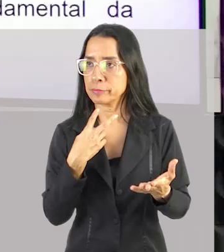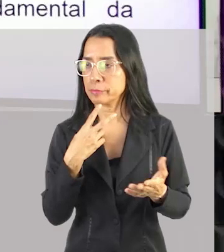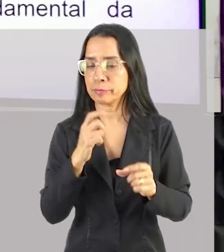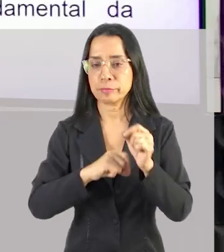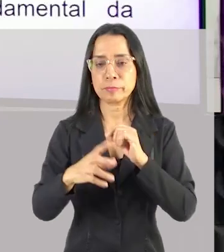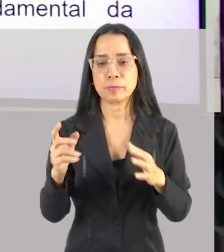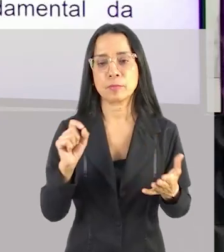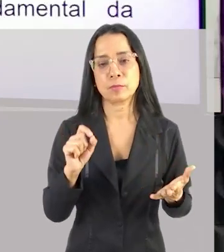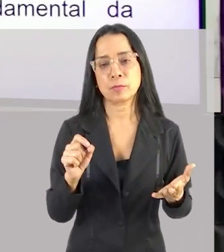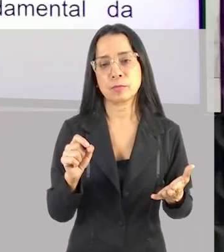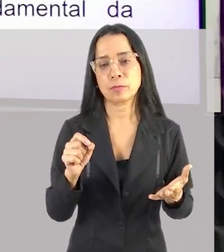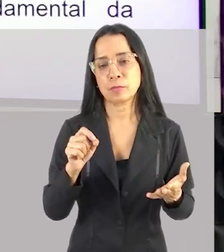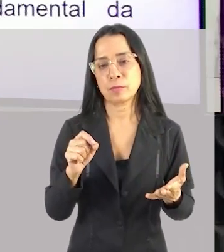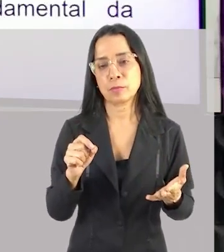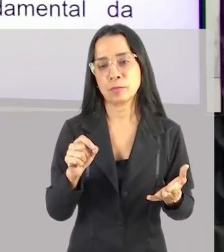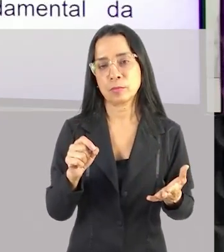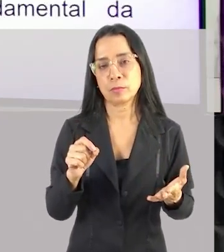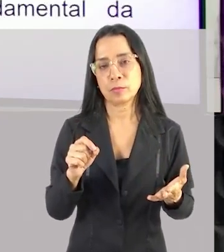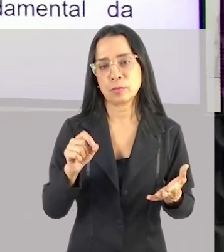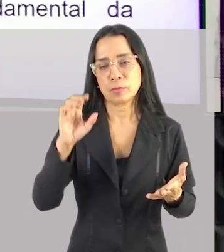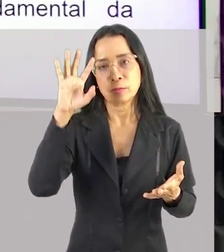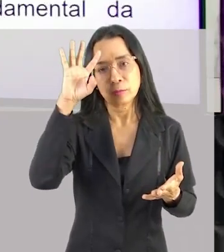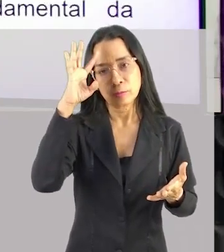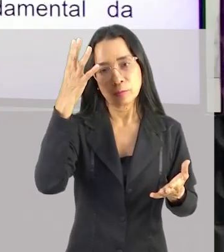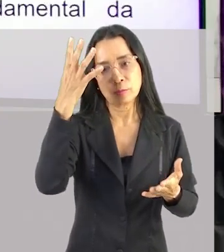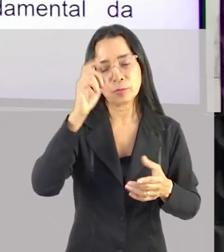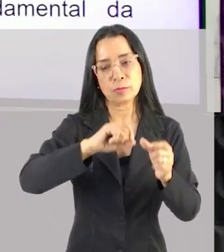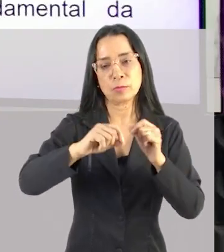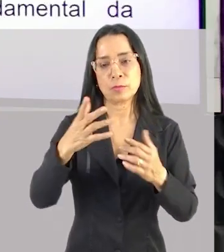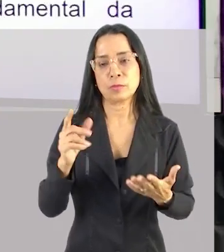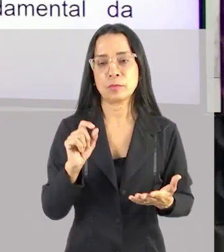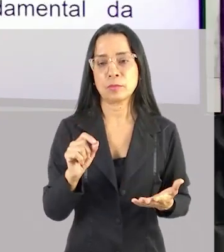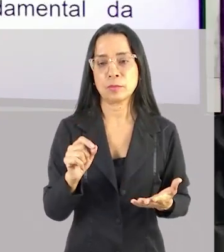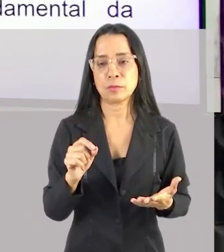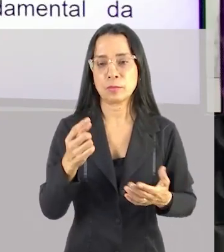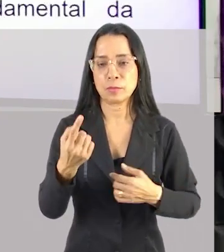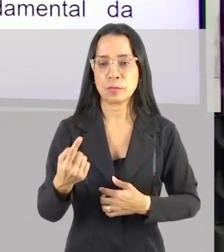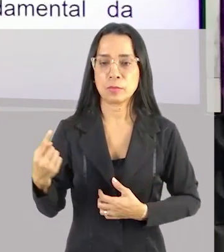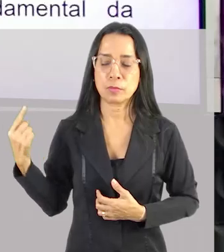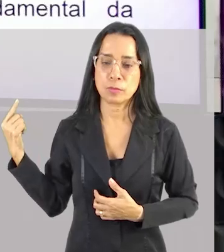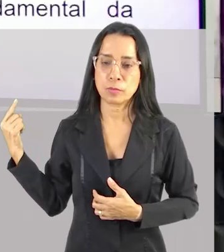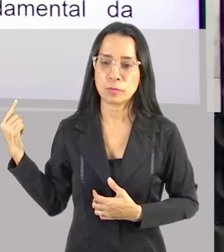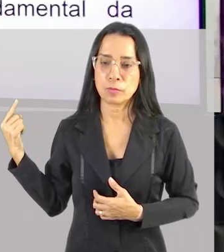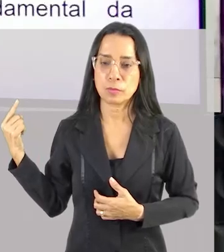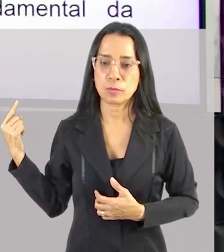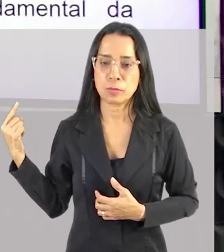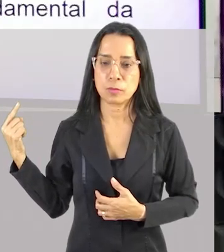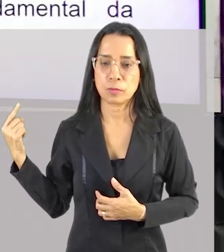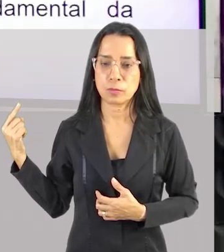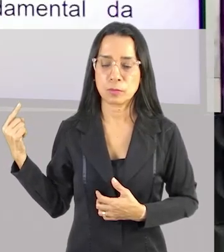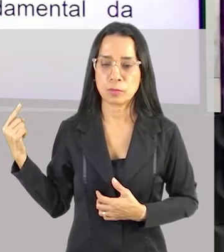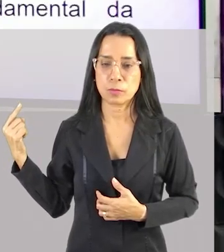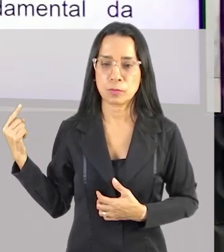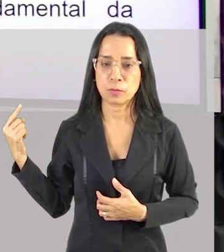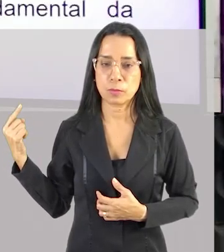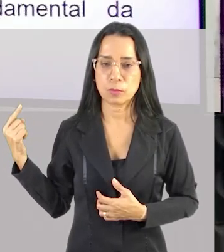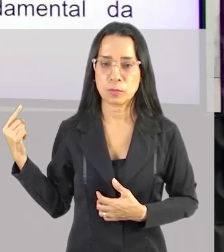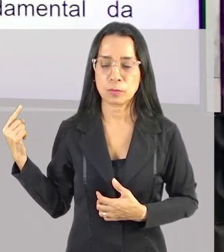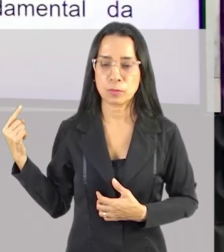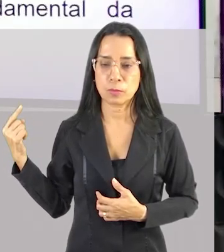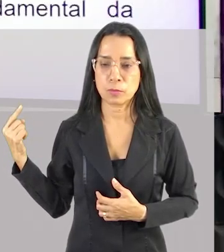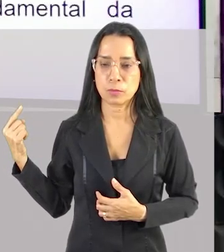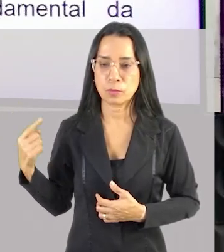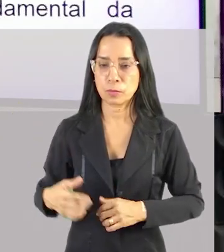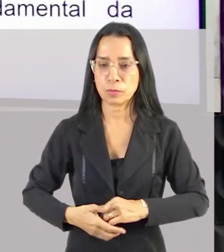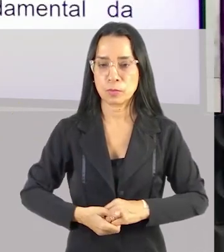pode resolver, digamos assim. Então, o que pede a questão? O excerto refere-se a uma carta de Sêneca, na qual